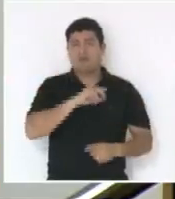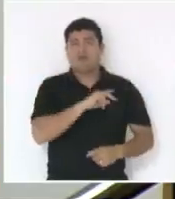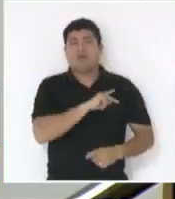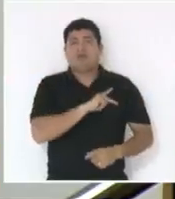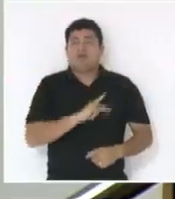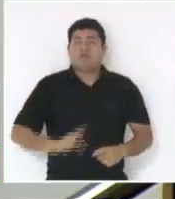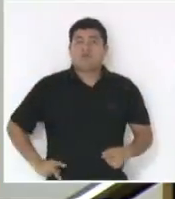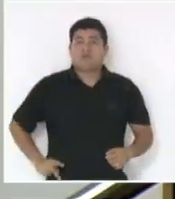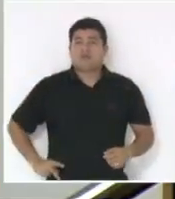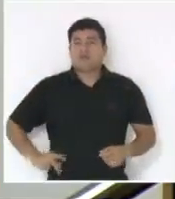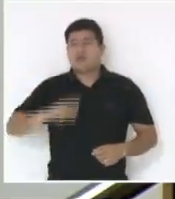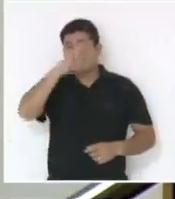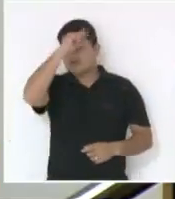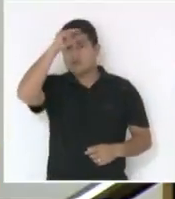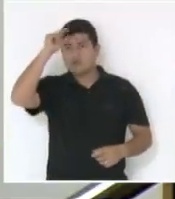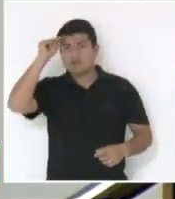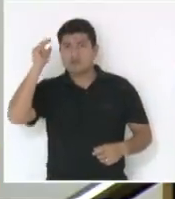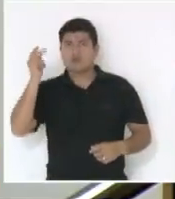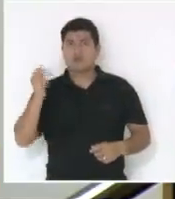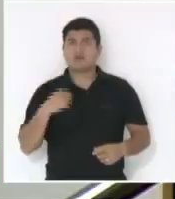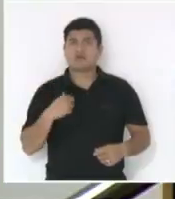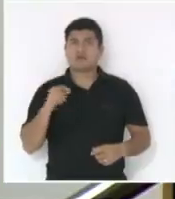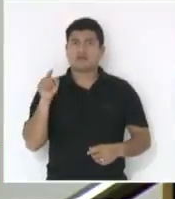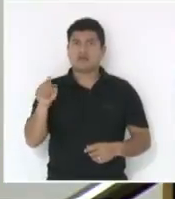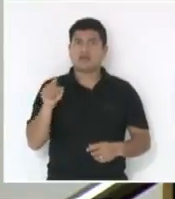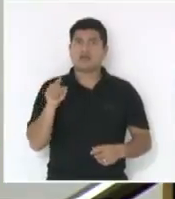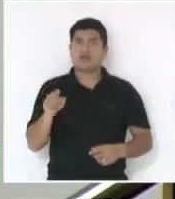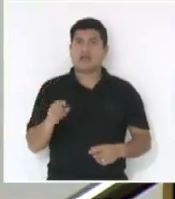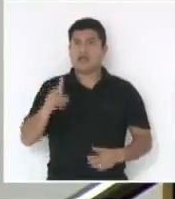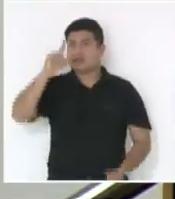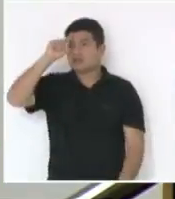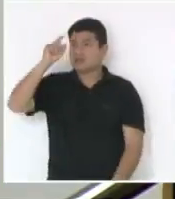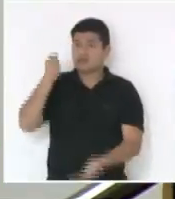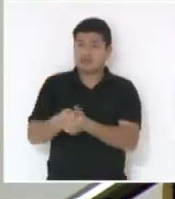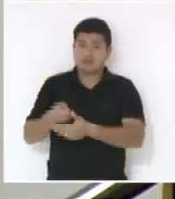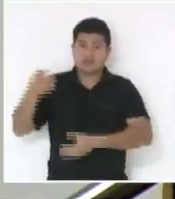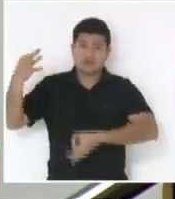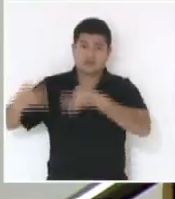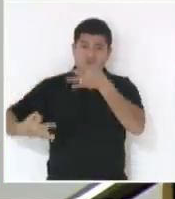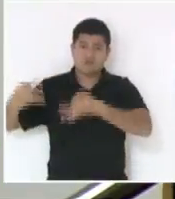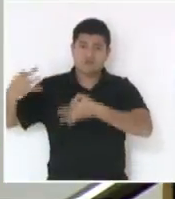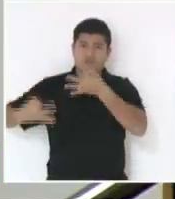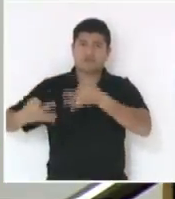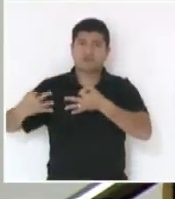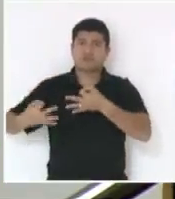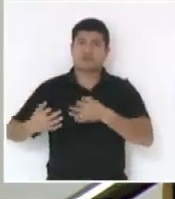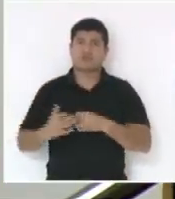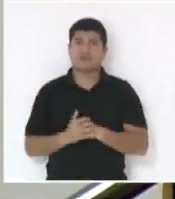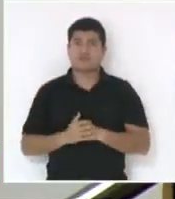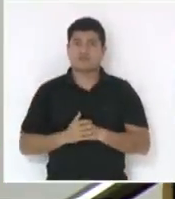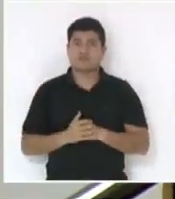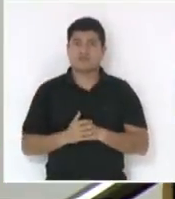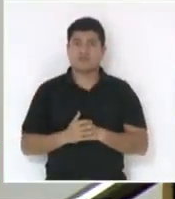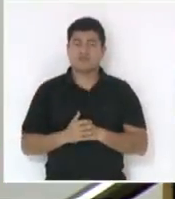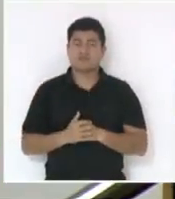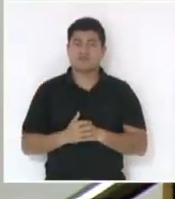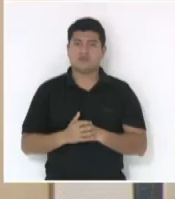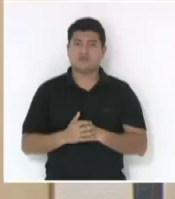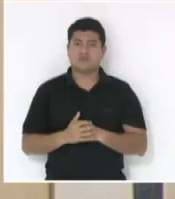está preocupada em função da decisão judicial. Não é uma decisão. Só um minuto,